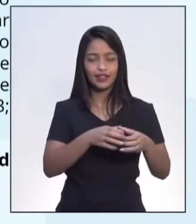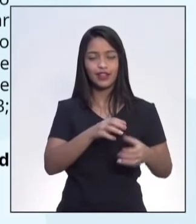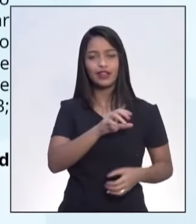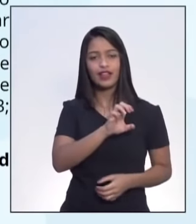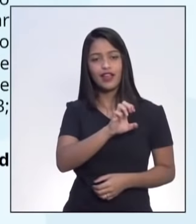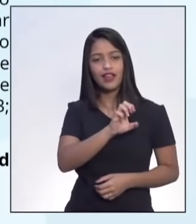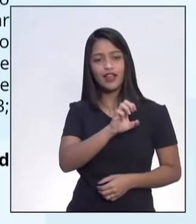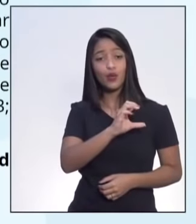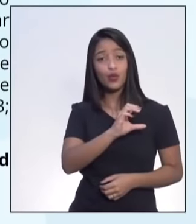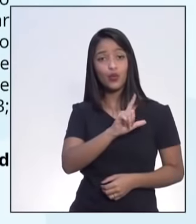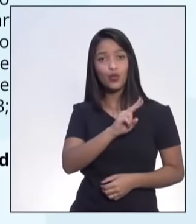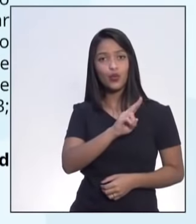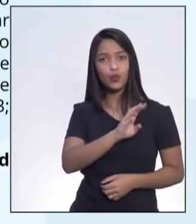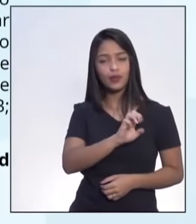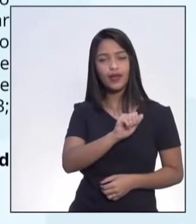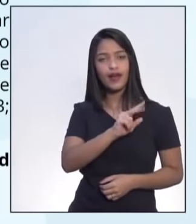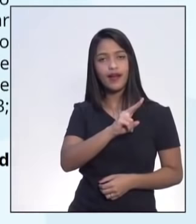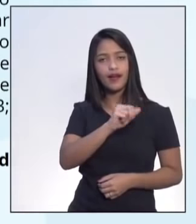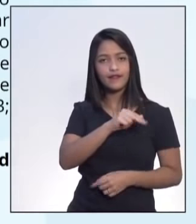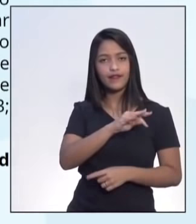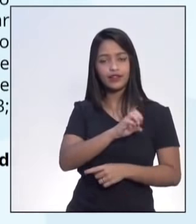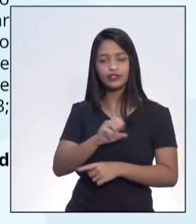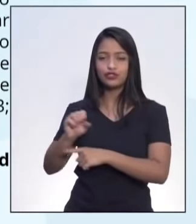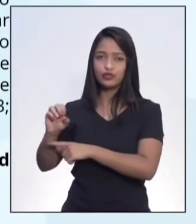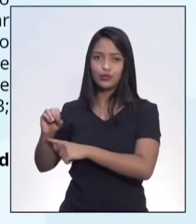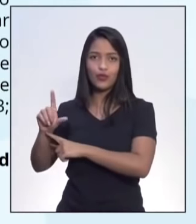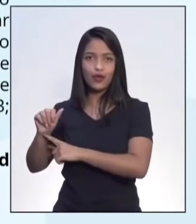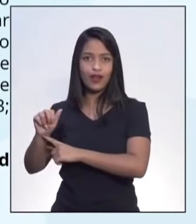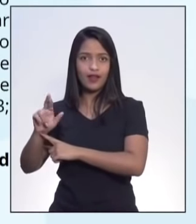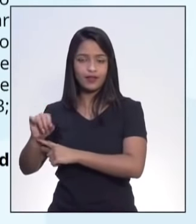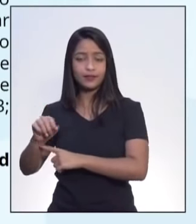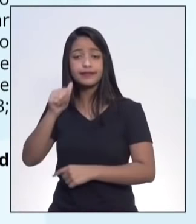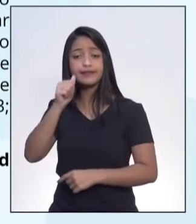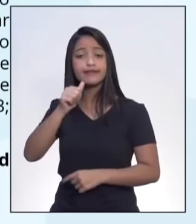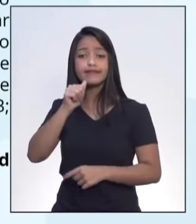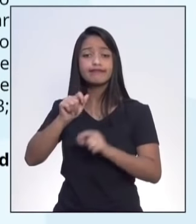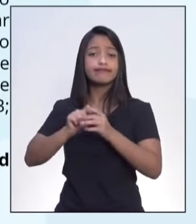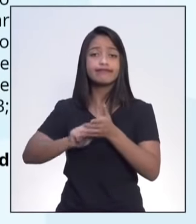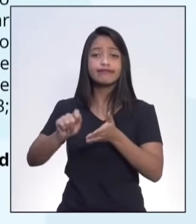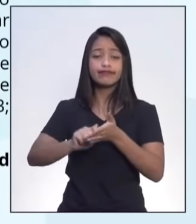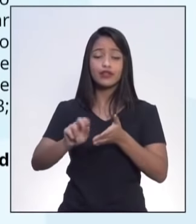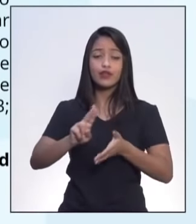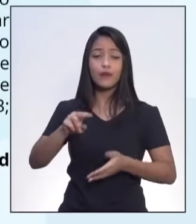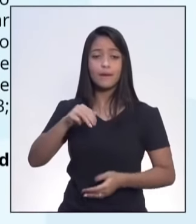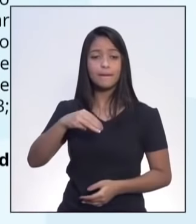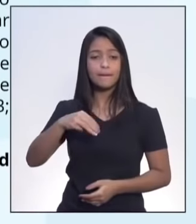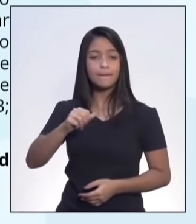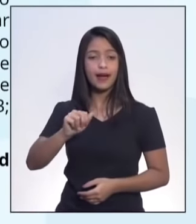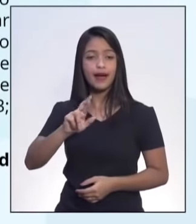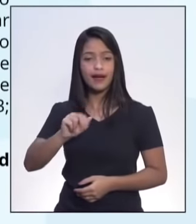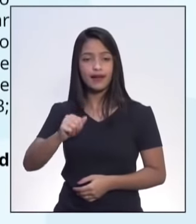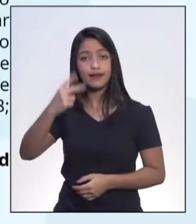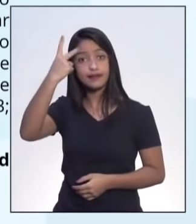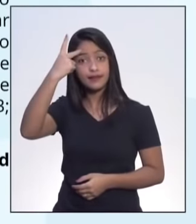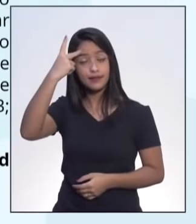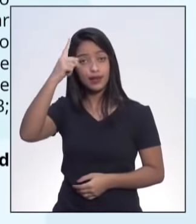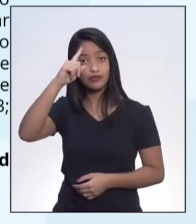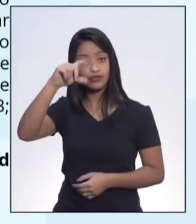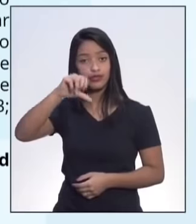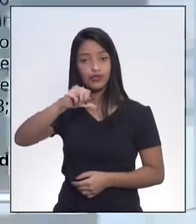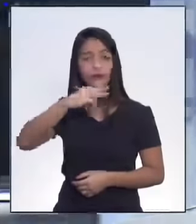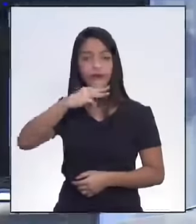Avante 4. Por Mara David, correspondente do News Art, São Paulo, 9 de março de 2020.